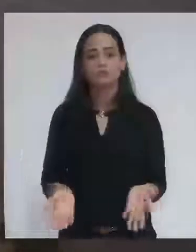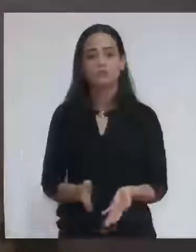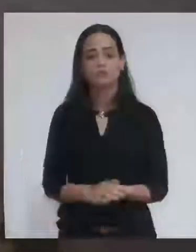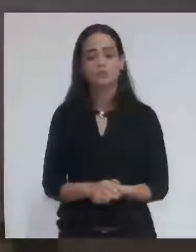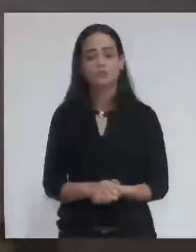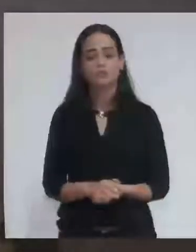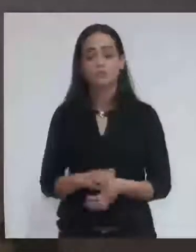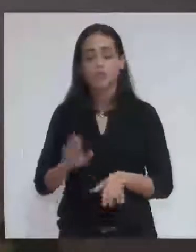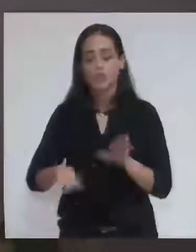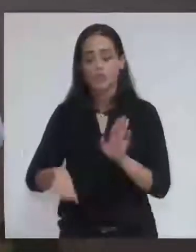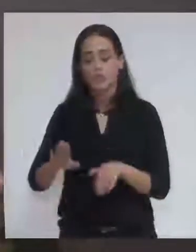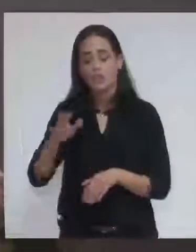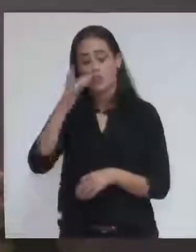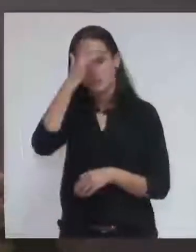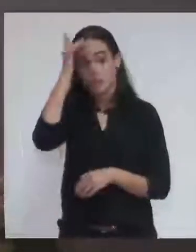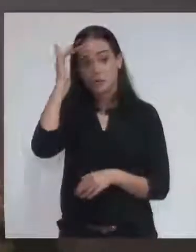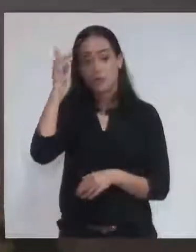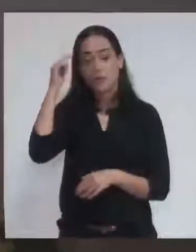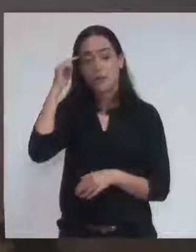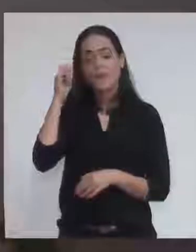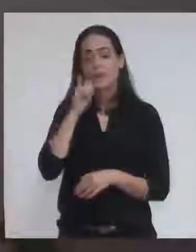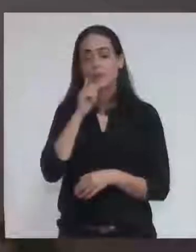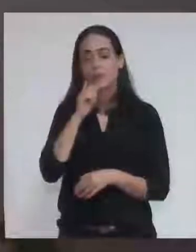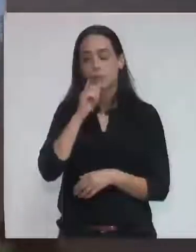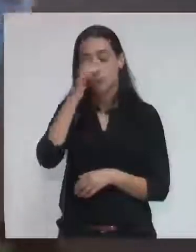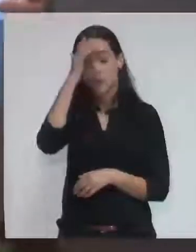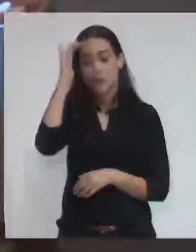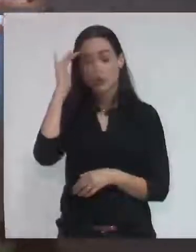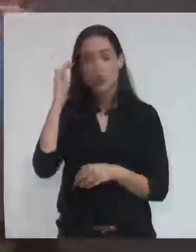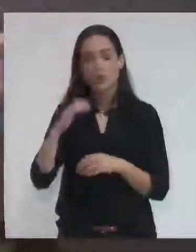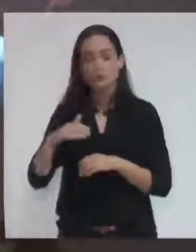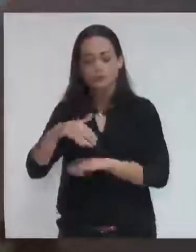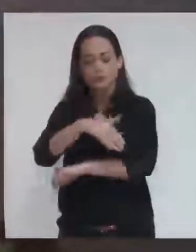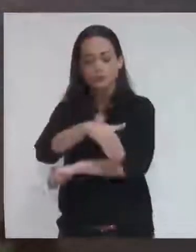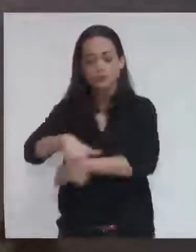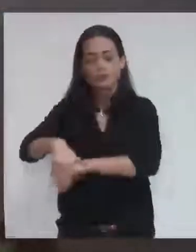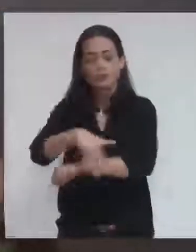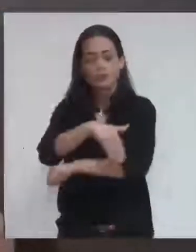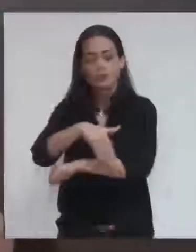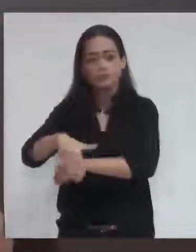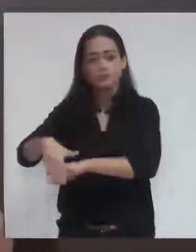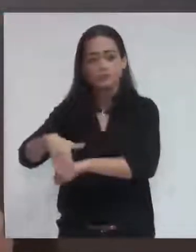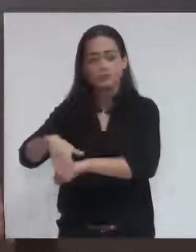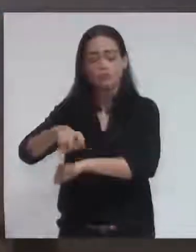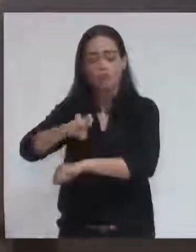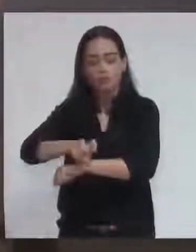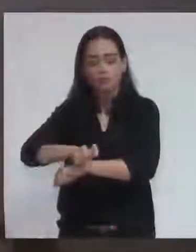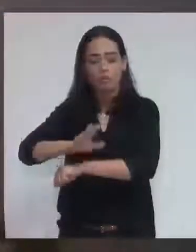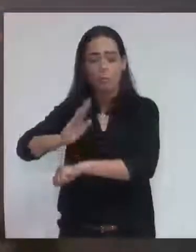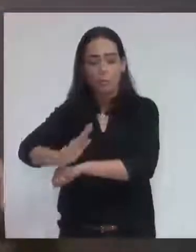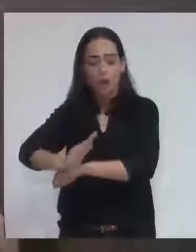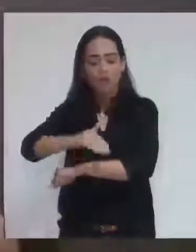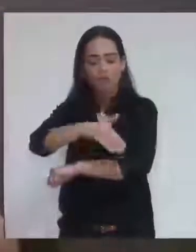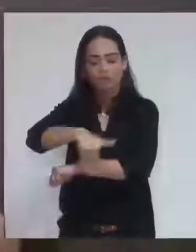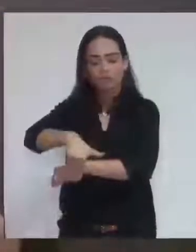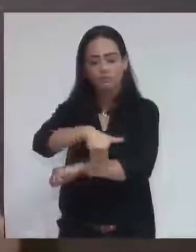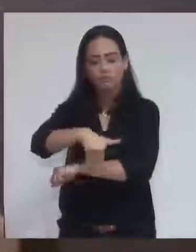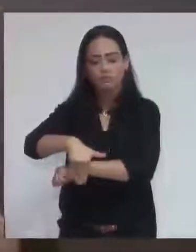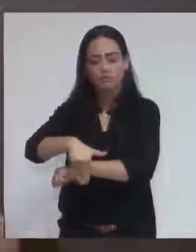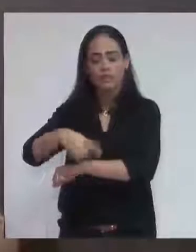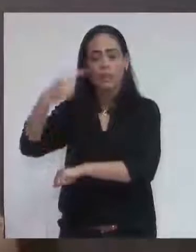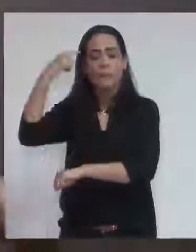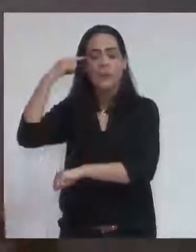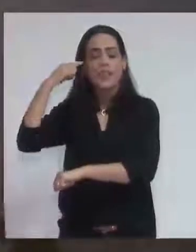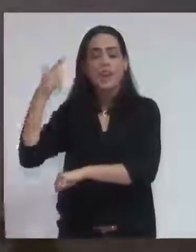pensam, não é, que as pessoas em situação de rua, eles são exportados, né? Eles vêm importados de outras cidades. Né? O Donizete é nosso amigo